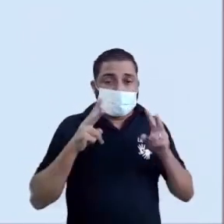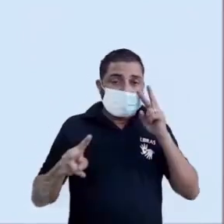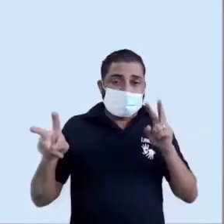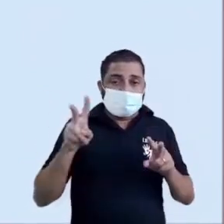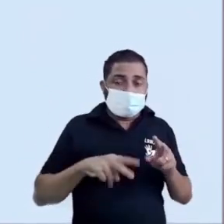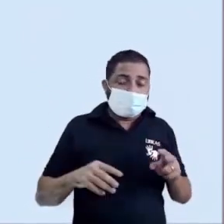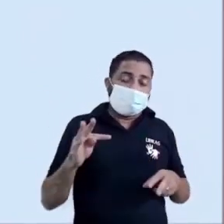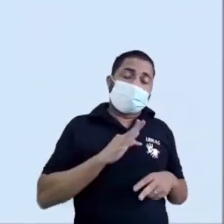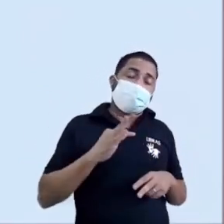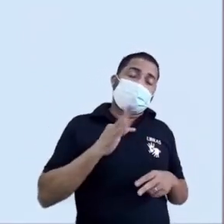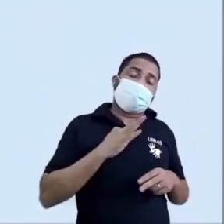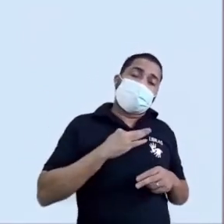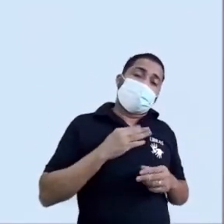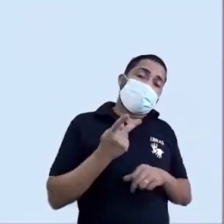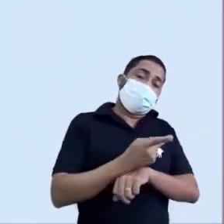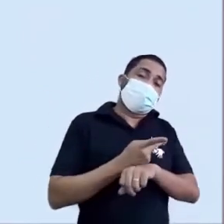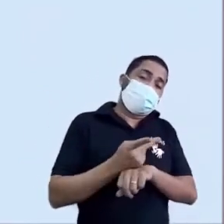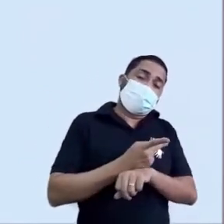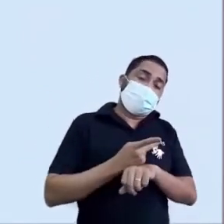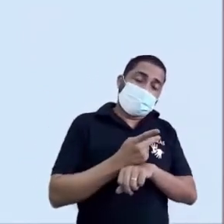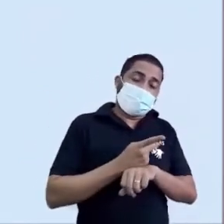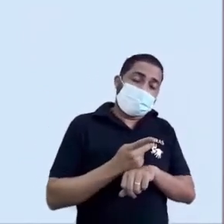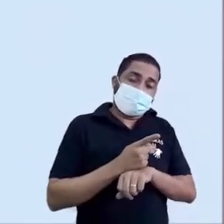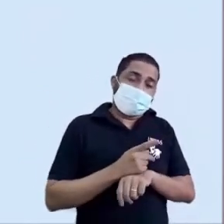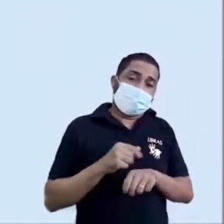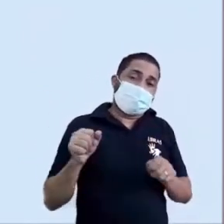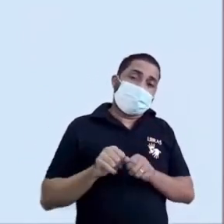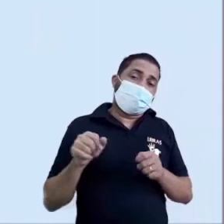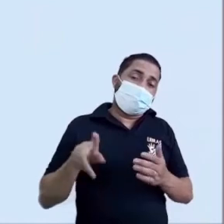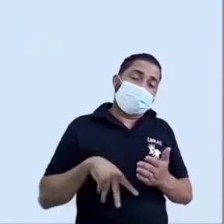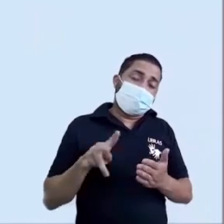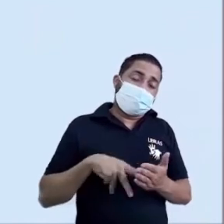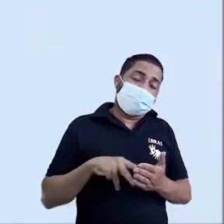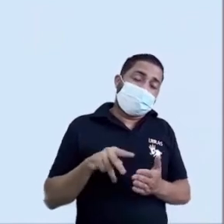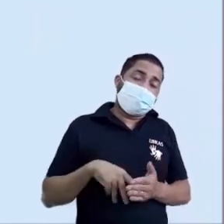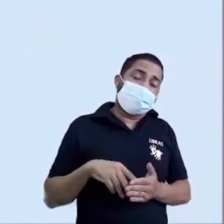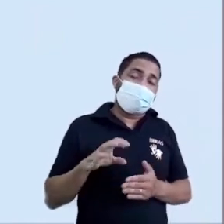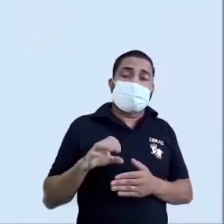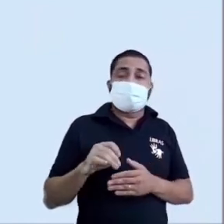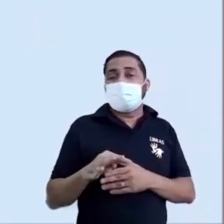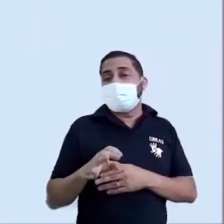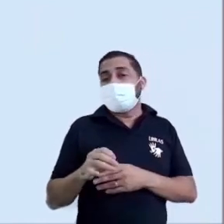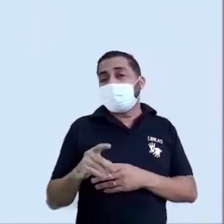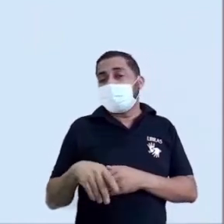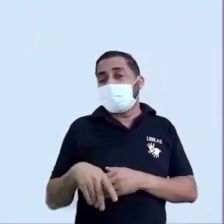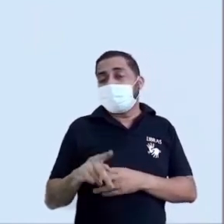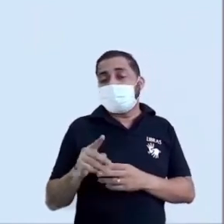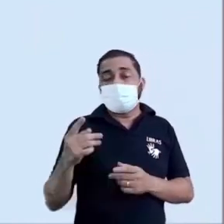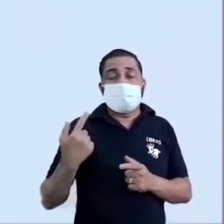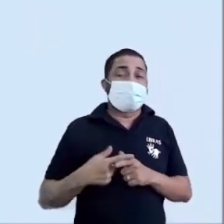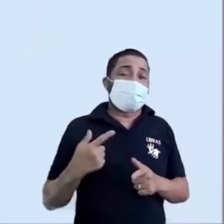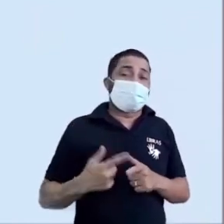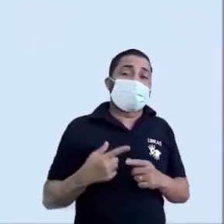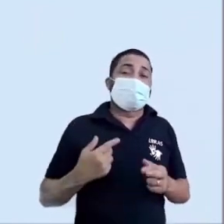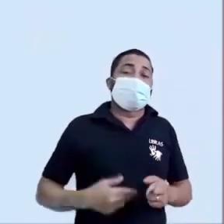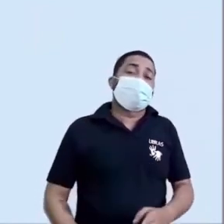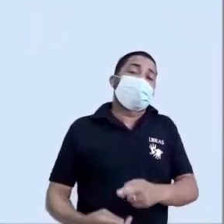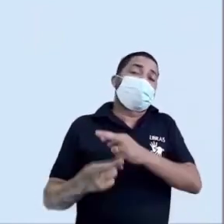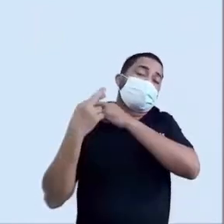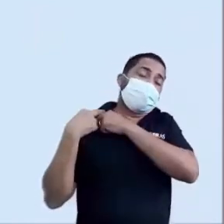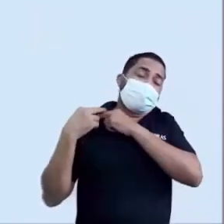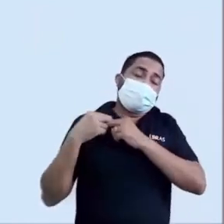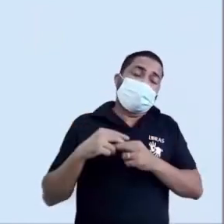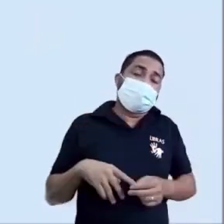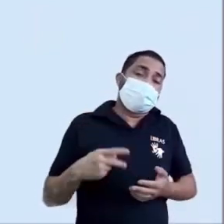visualize essas técnicas, que a gente busque, né, faça a leitura do e-book, que a gente discuta isso nos fóruns, porque a representação